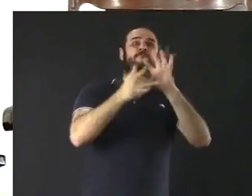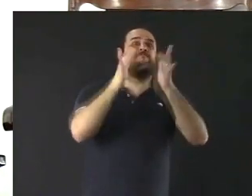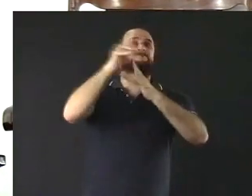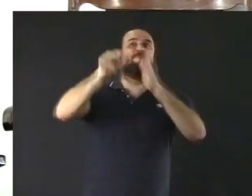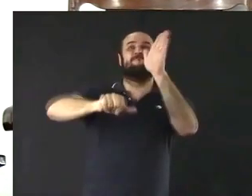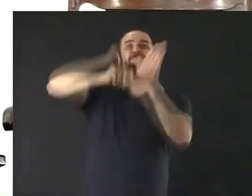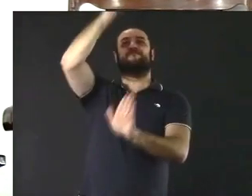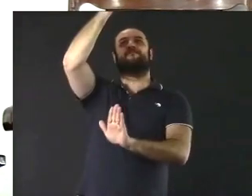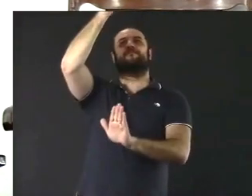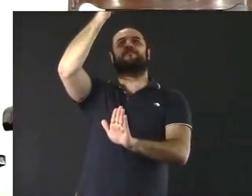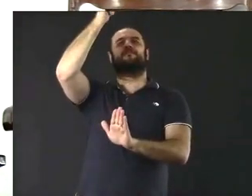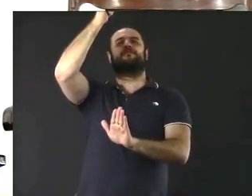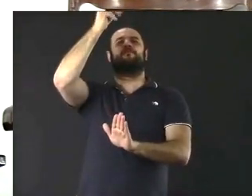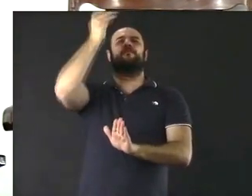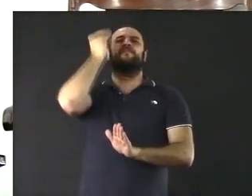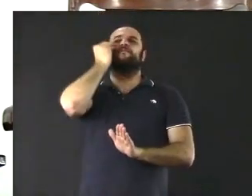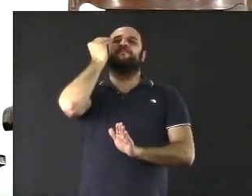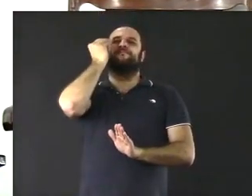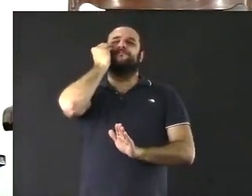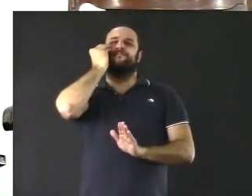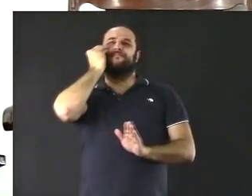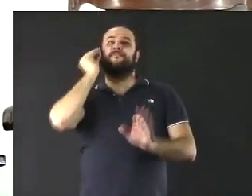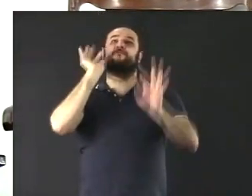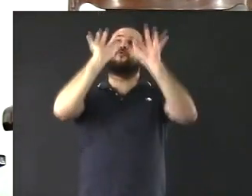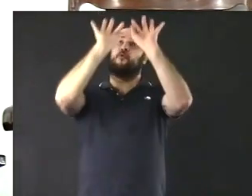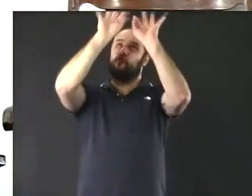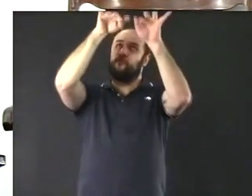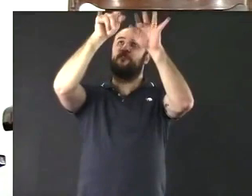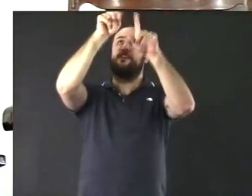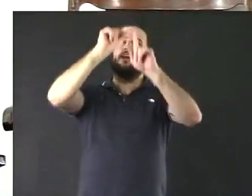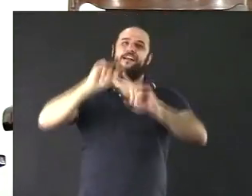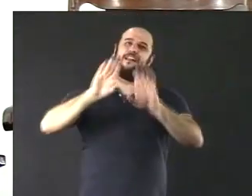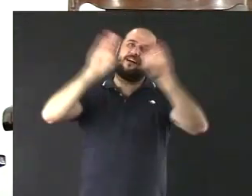e desfrutar da concretização dela.